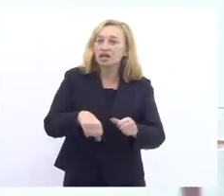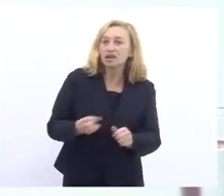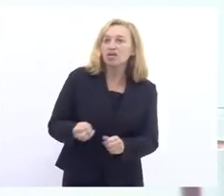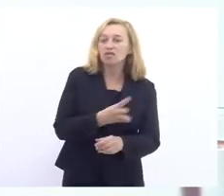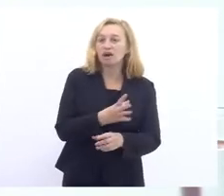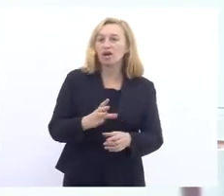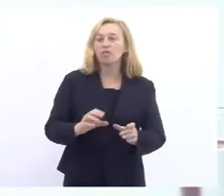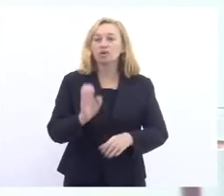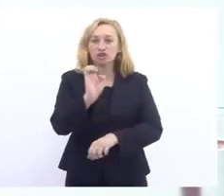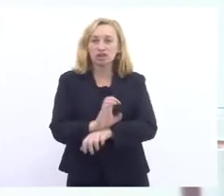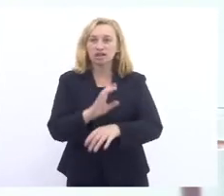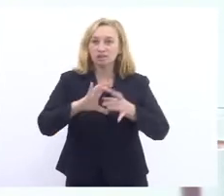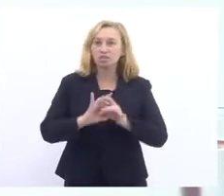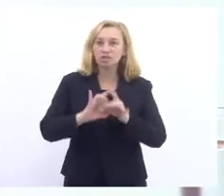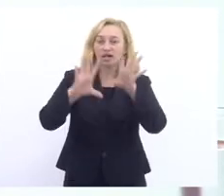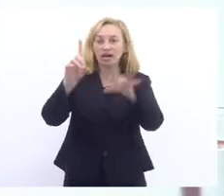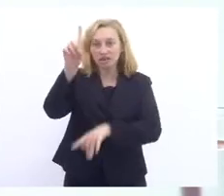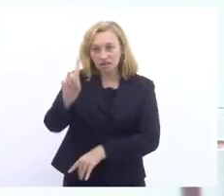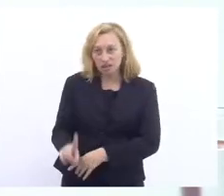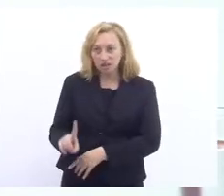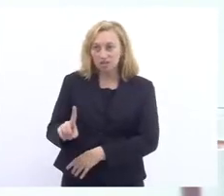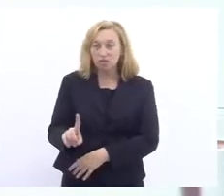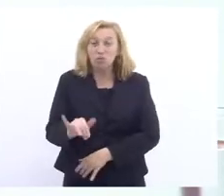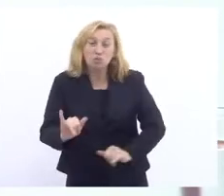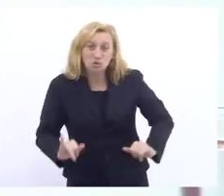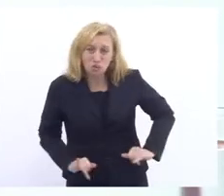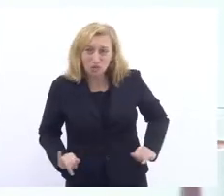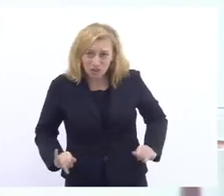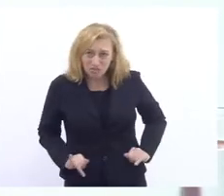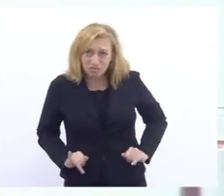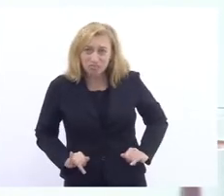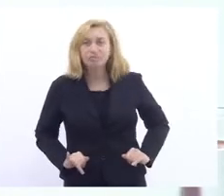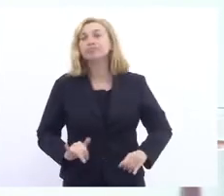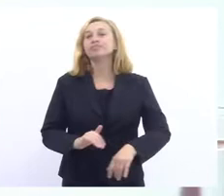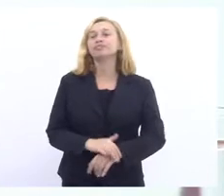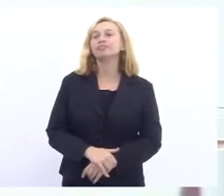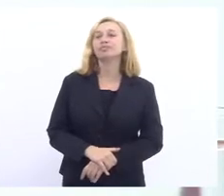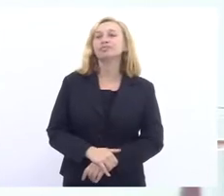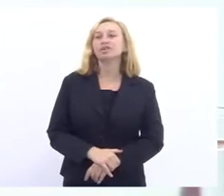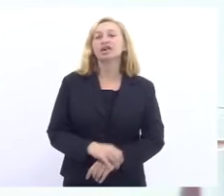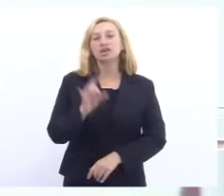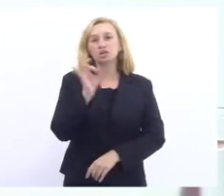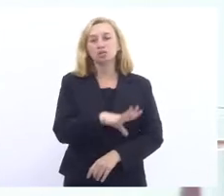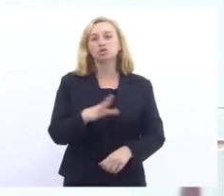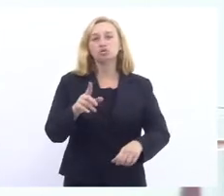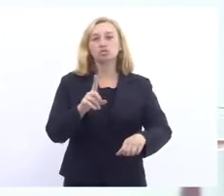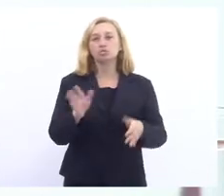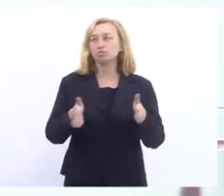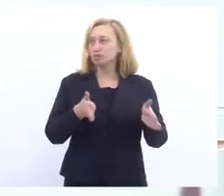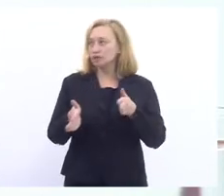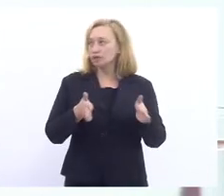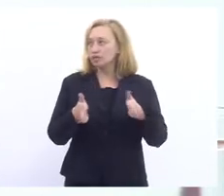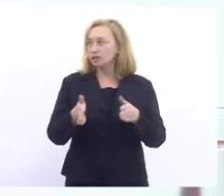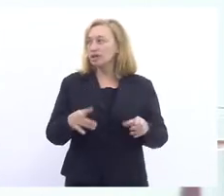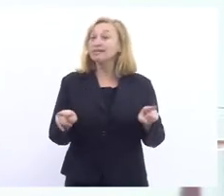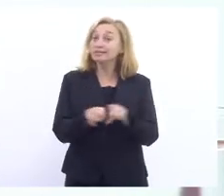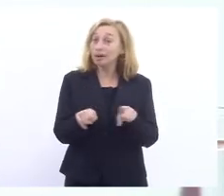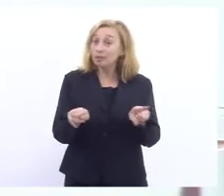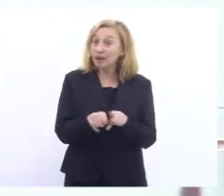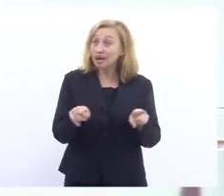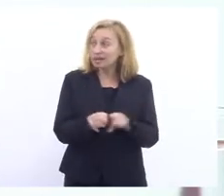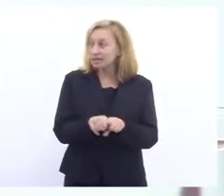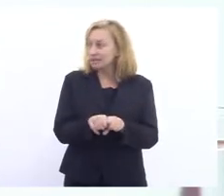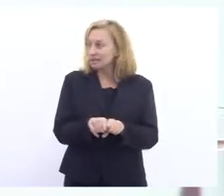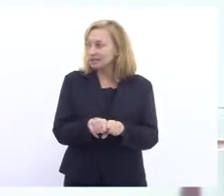democrático de direito tão agredido tão vilipendiado né esse último período e aqui também